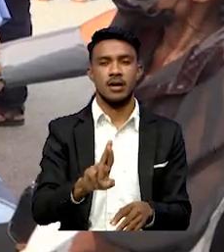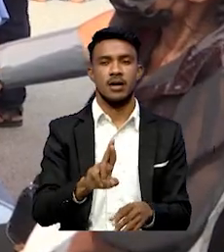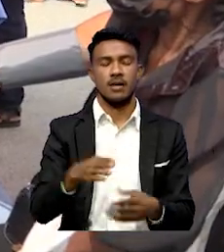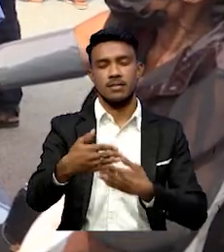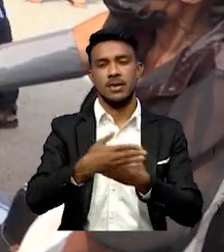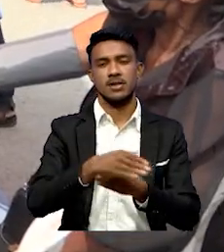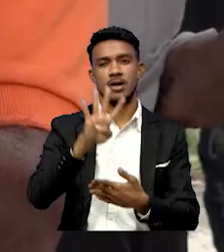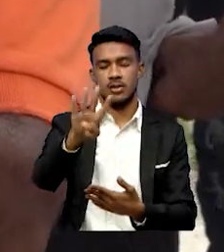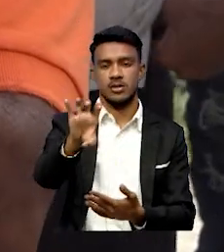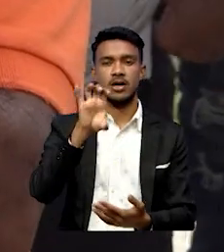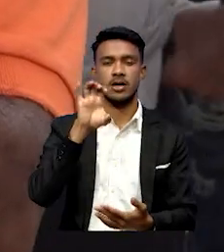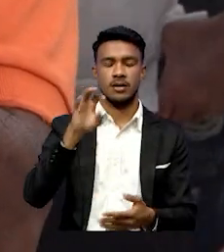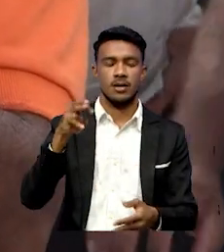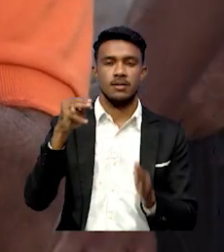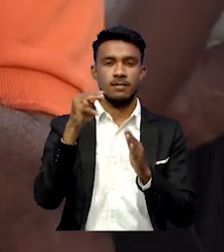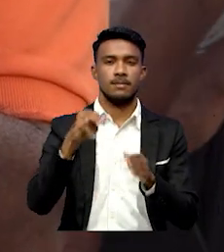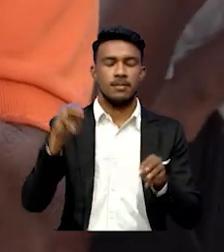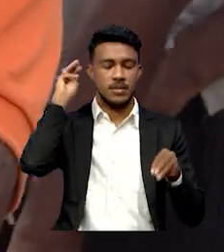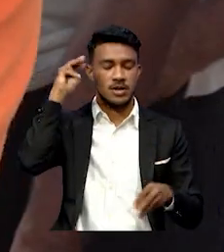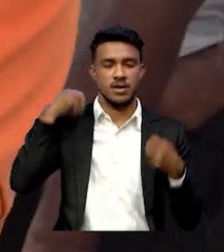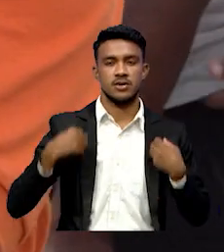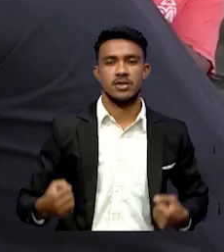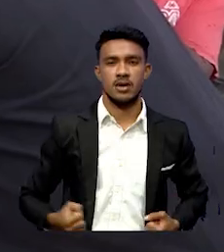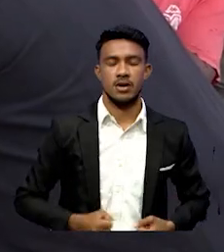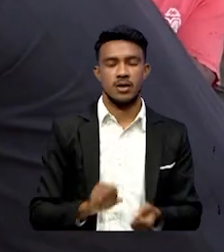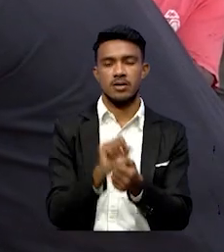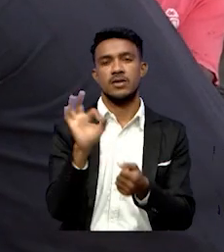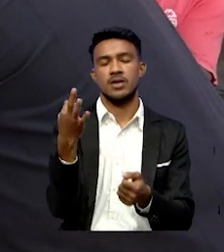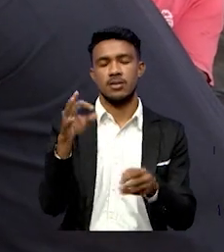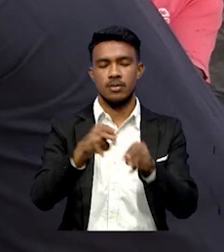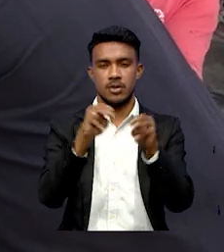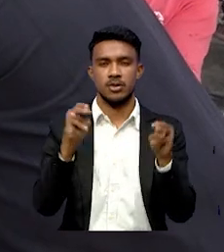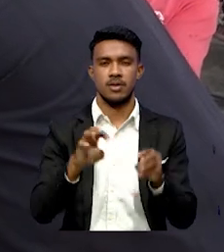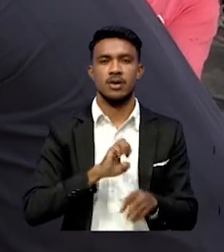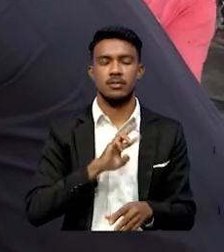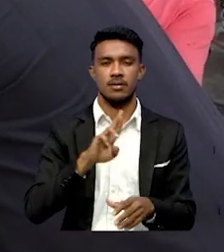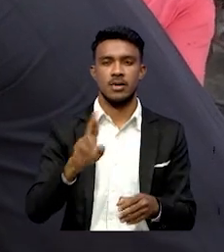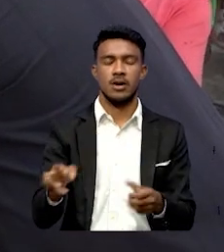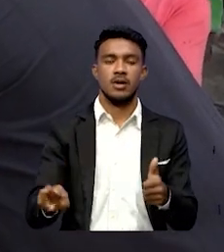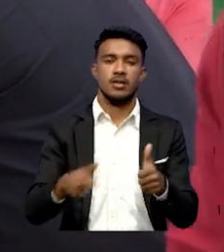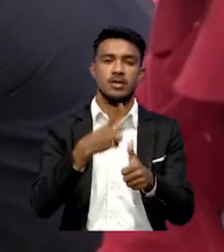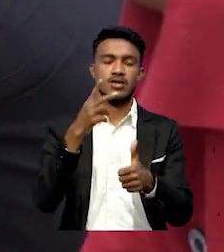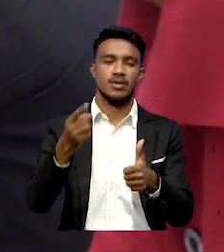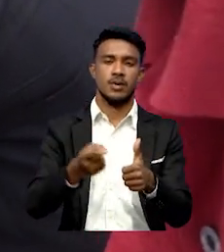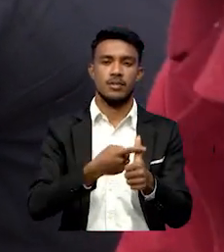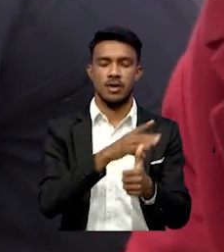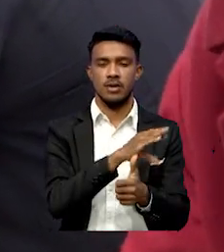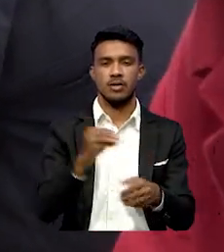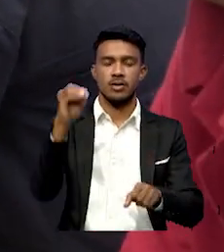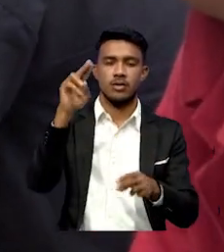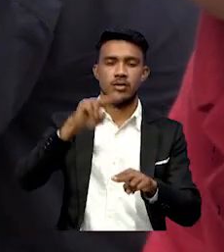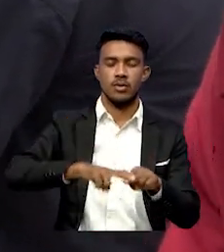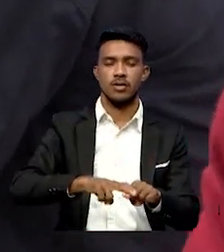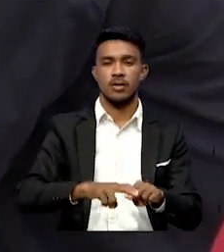o Ministério da Saúde a tudo, cobertura vacina Covid-19 em município Ermeira, ba 12 primeiro, atinge 1% rito